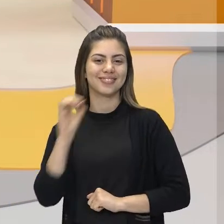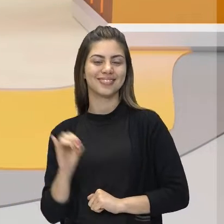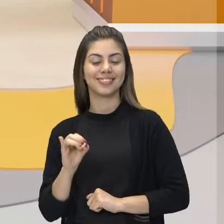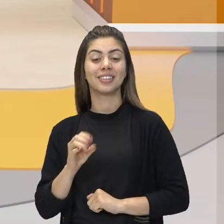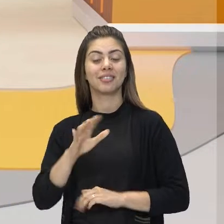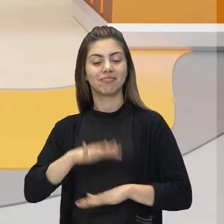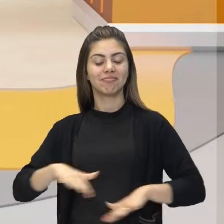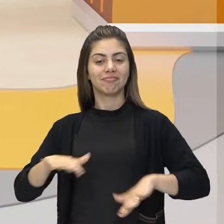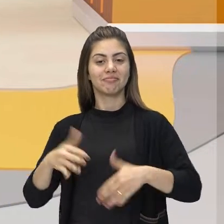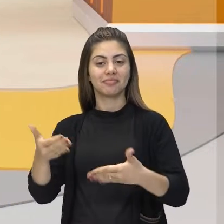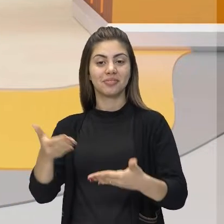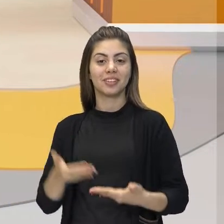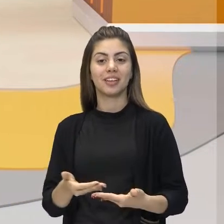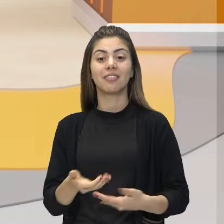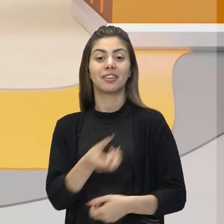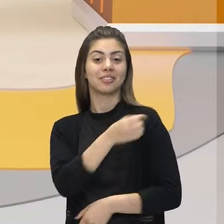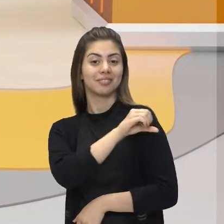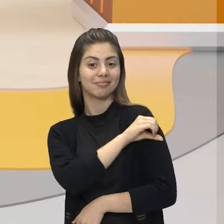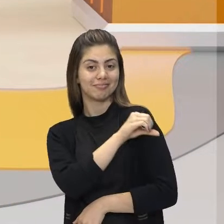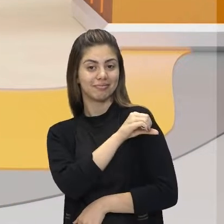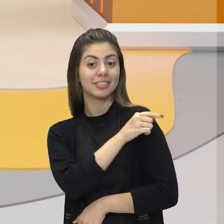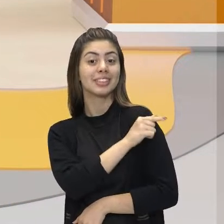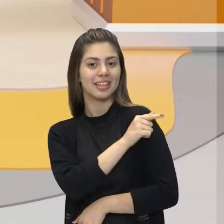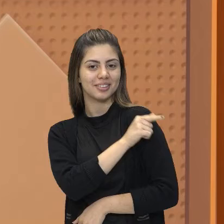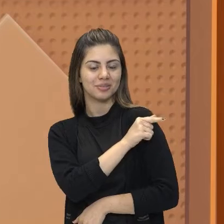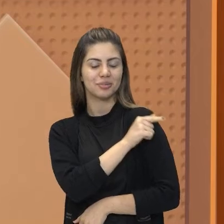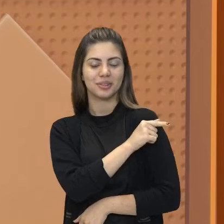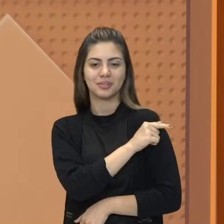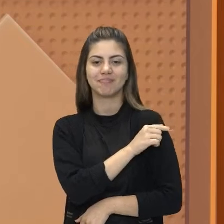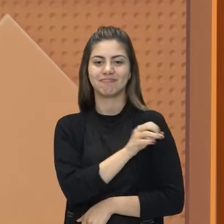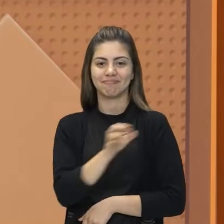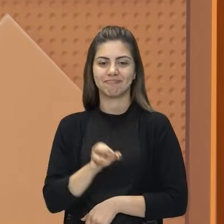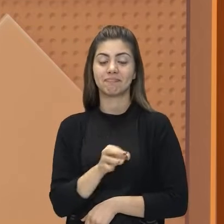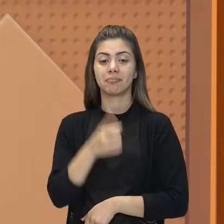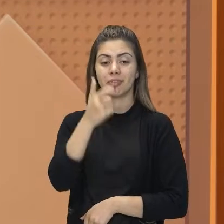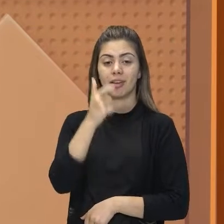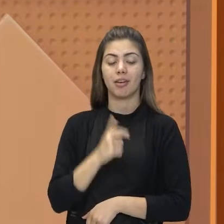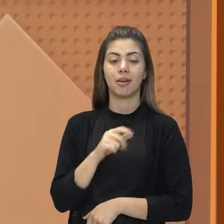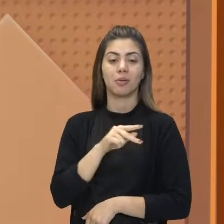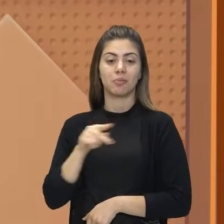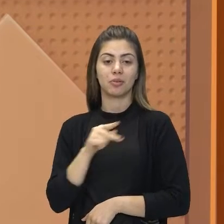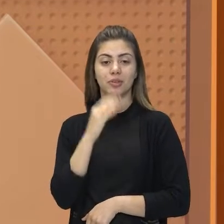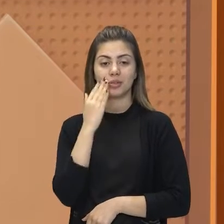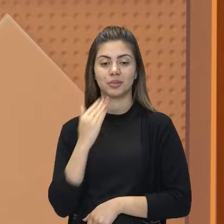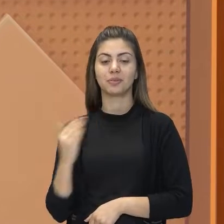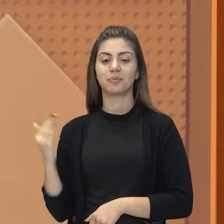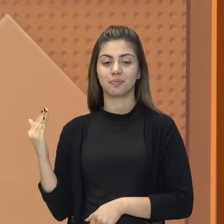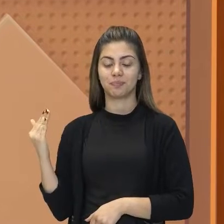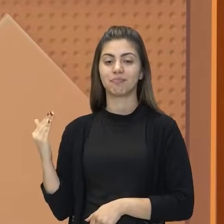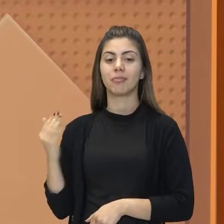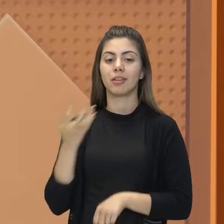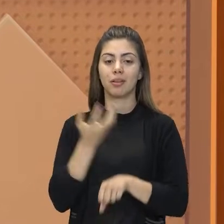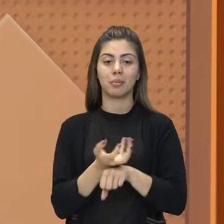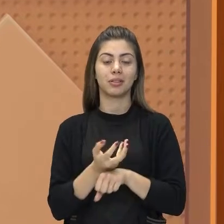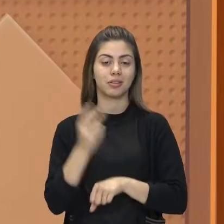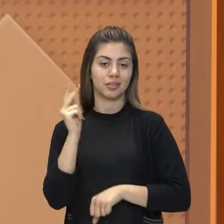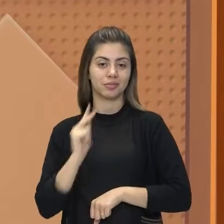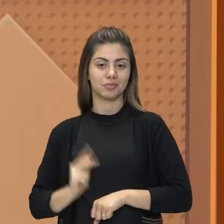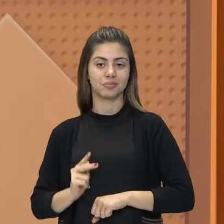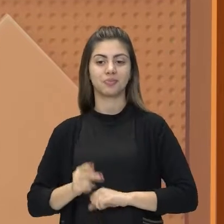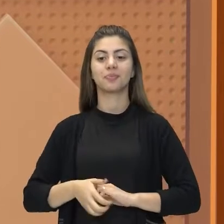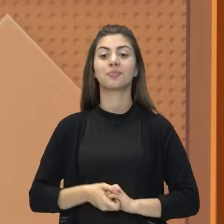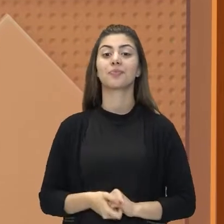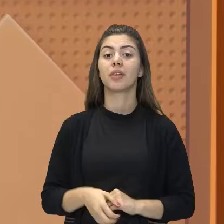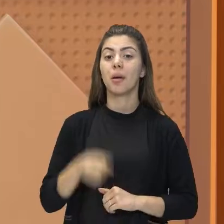sejam muito bem-vindos, estudantes do 7º ano. Eu sou a professora Shirley Botelho, do componente de História.